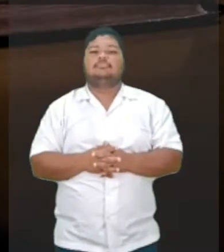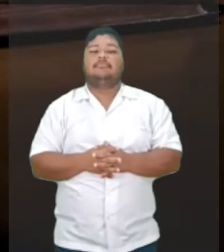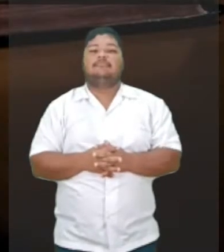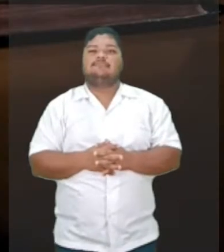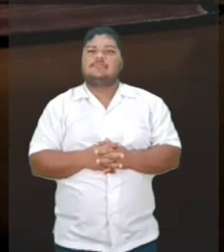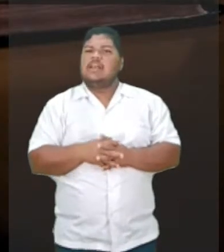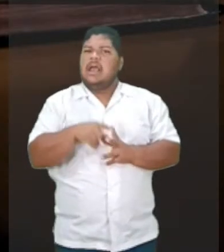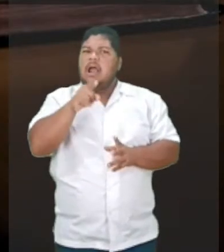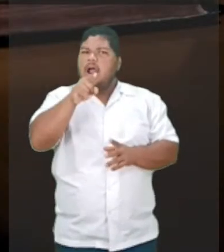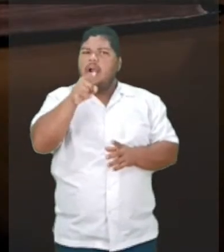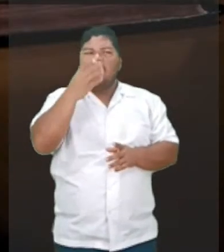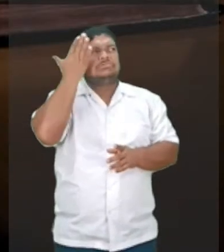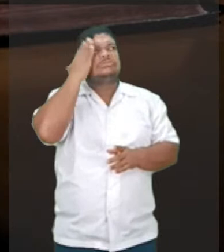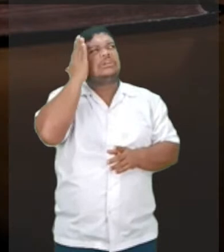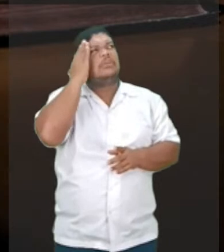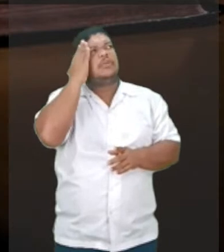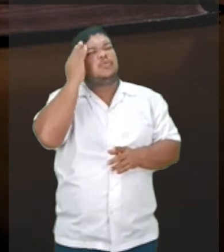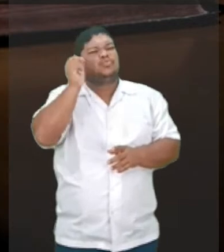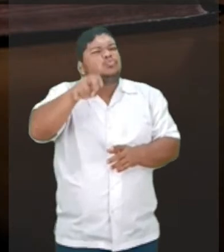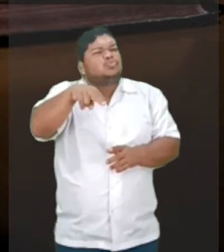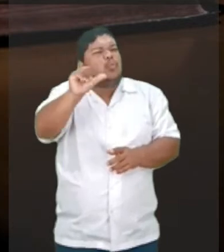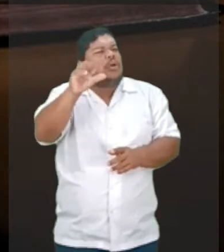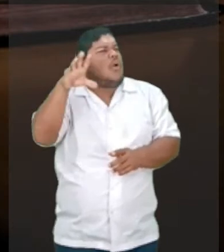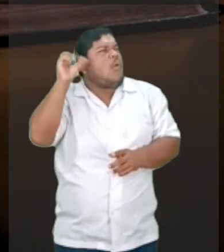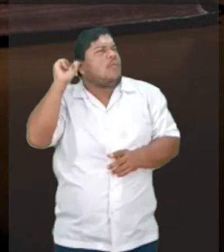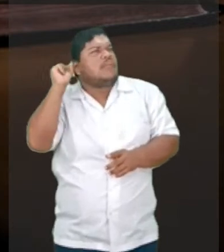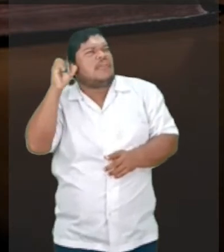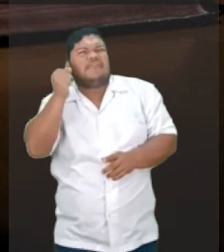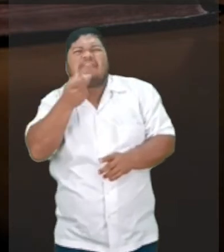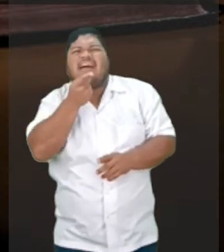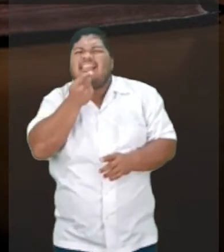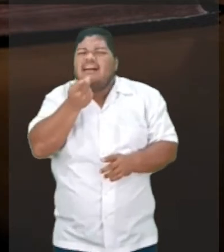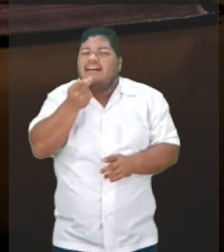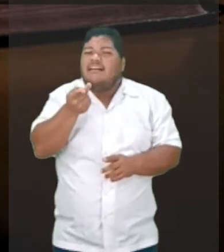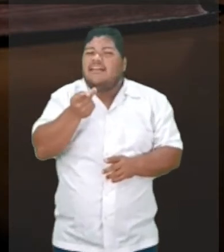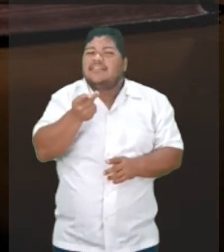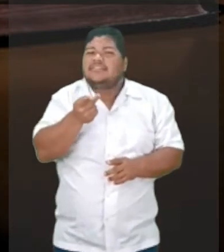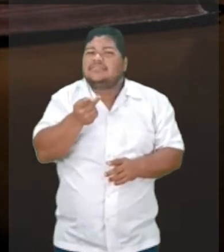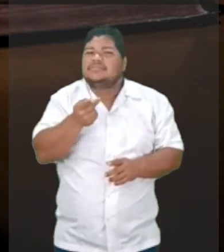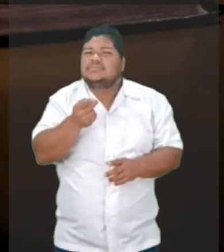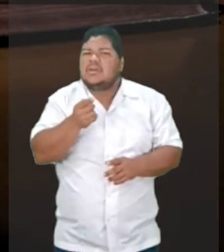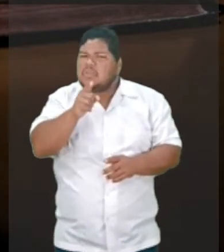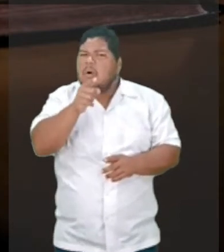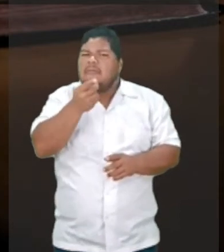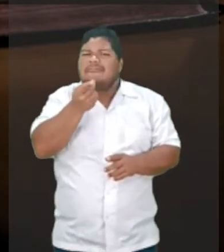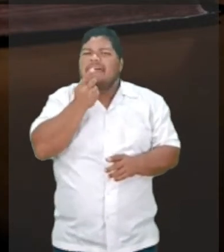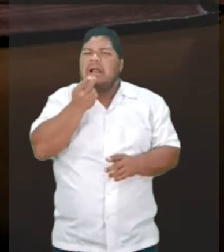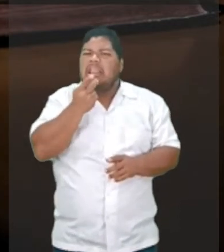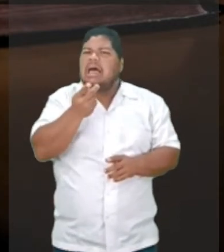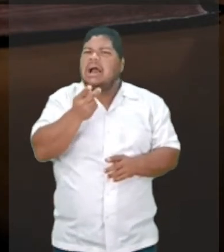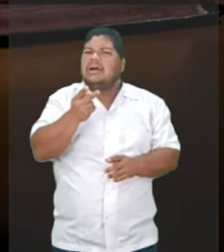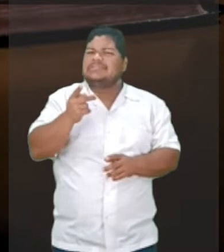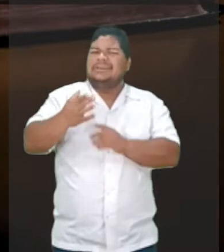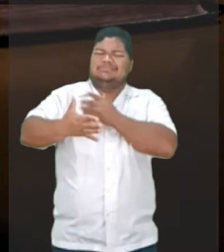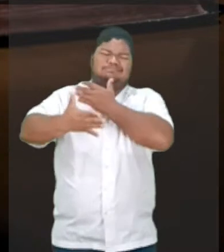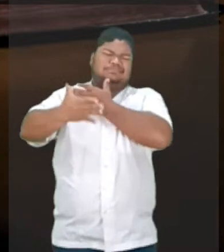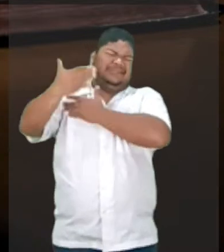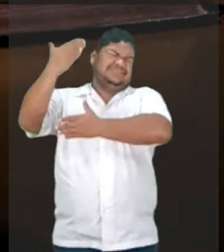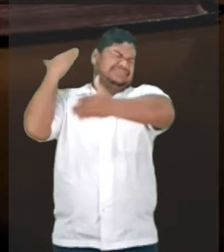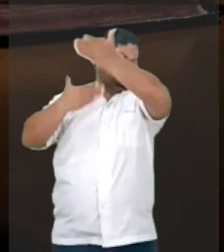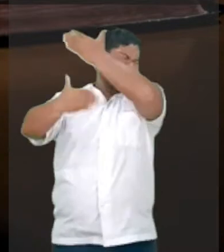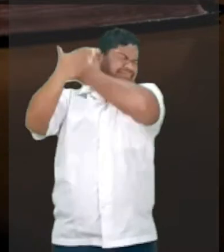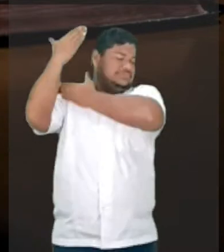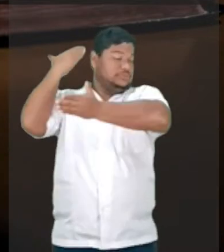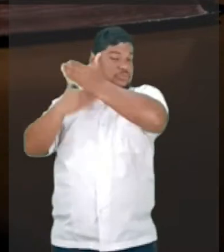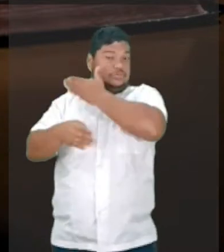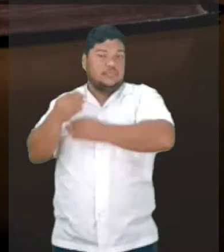sabem? Nunca ouviram falar? Não lhes contaram desde a antiguidade?